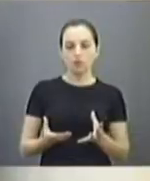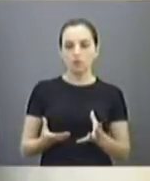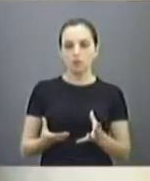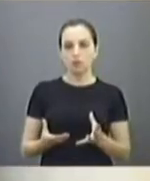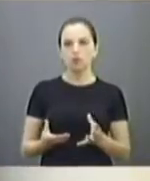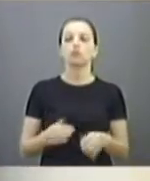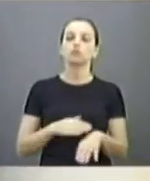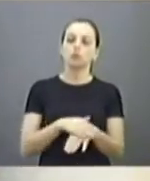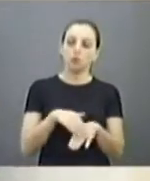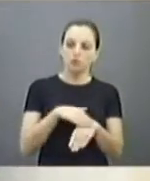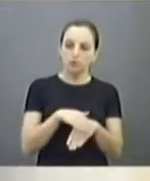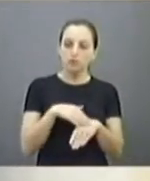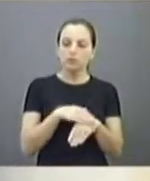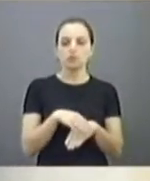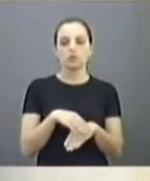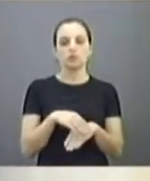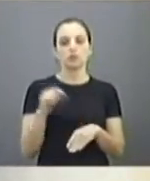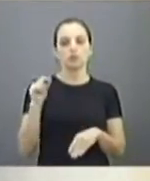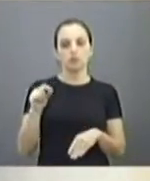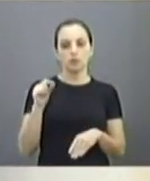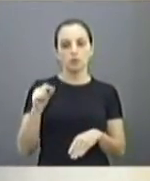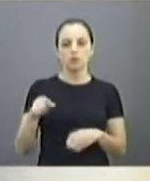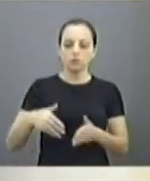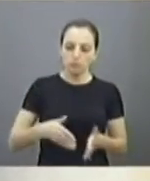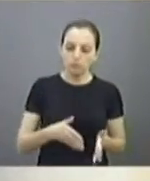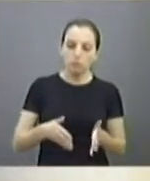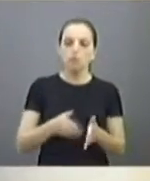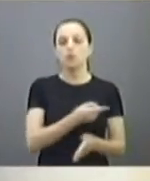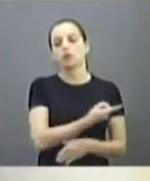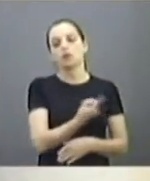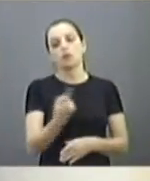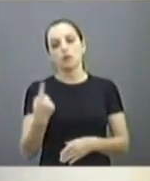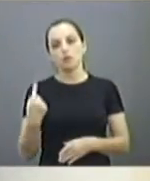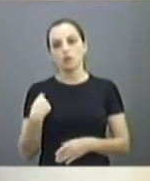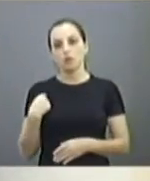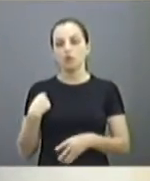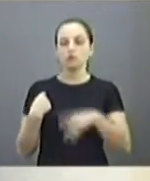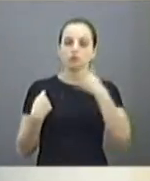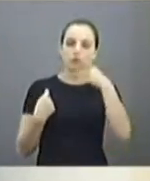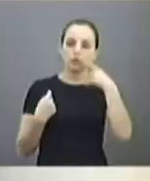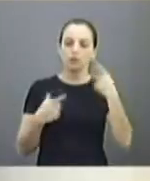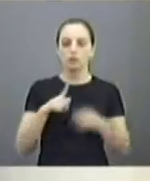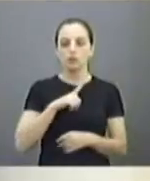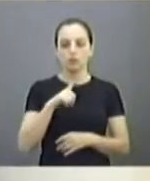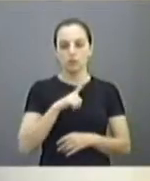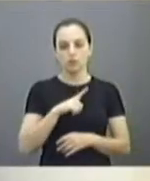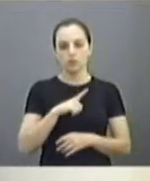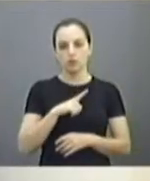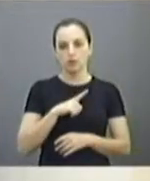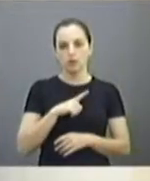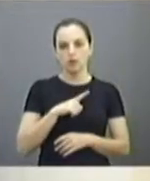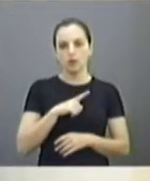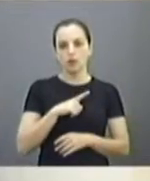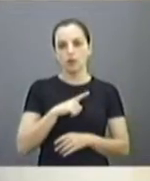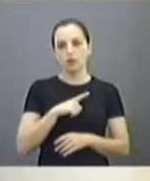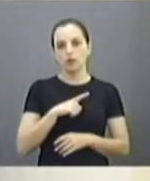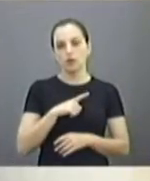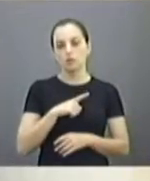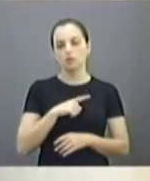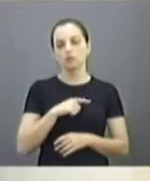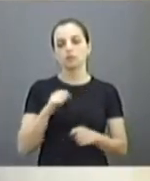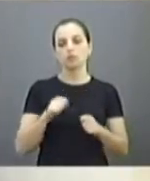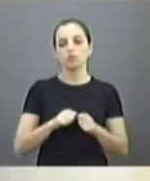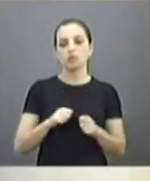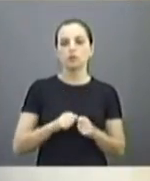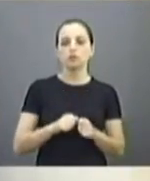ao diálogo. Acho que esse é o caminho que nós, inclusive, vereadores, temos que procurar aí nessa relação,